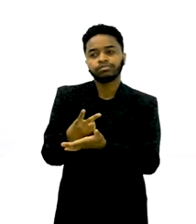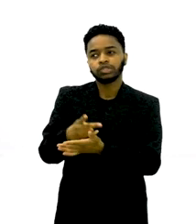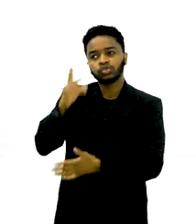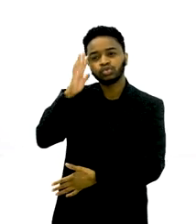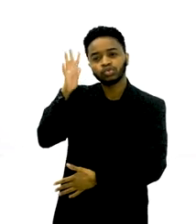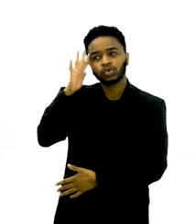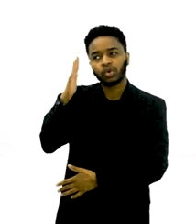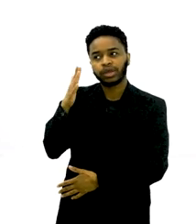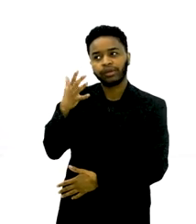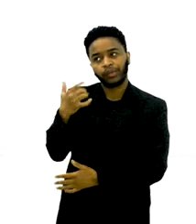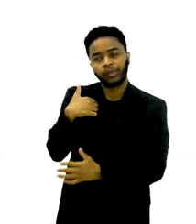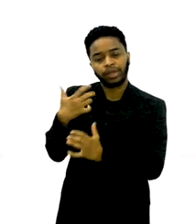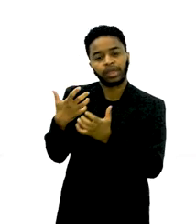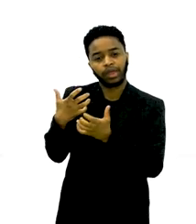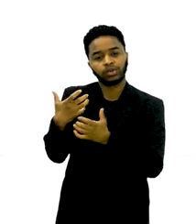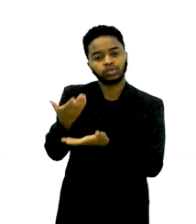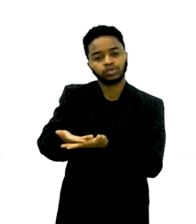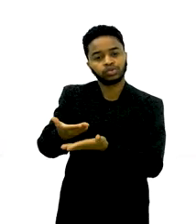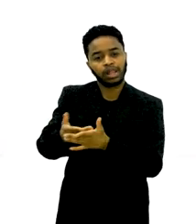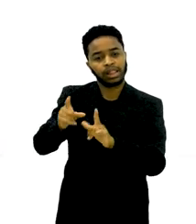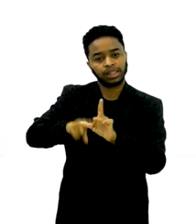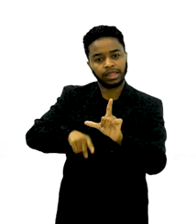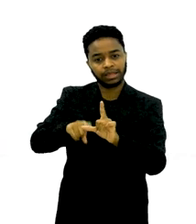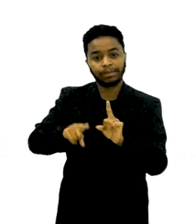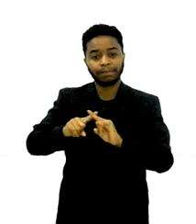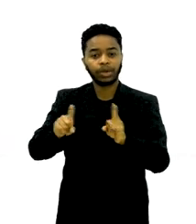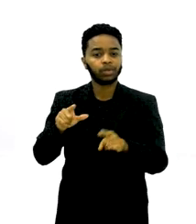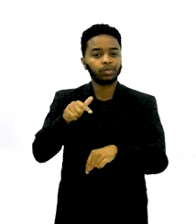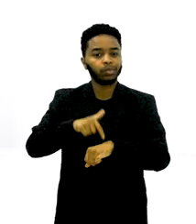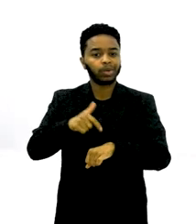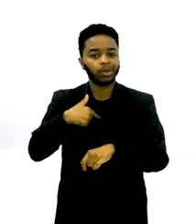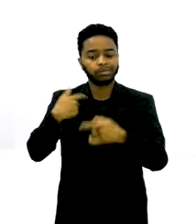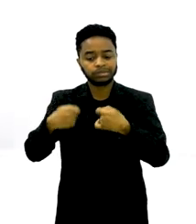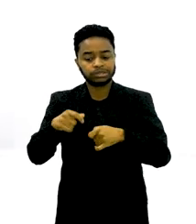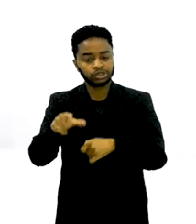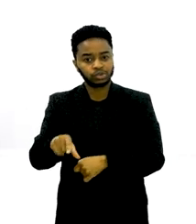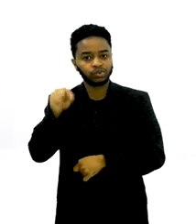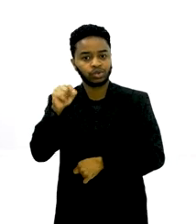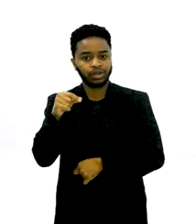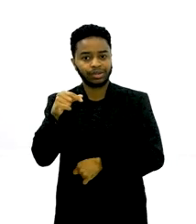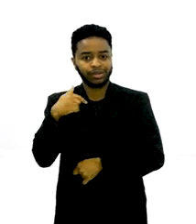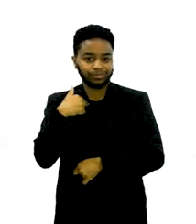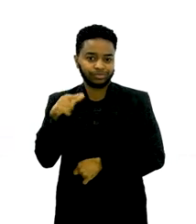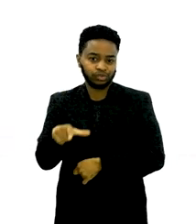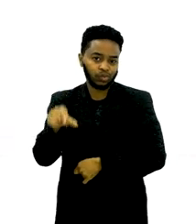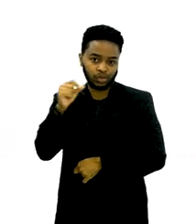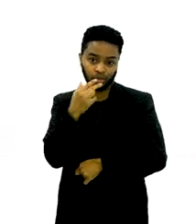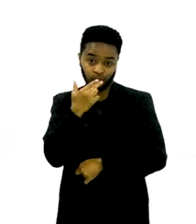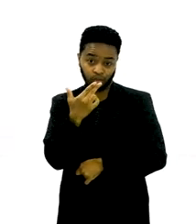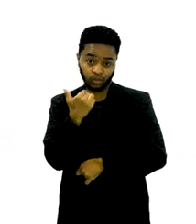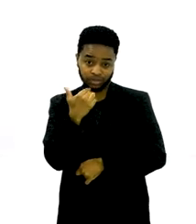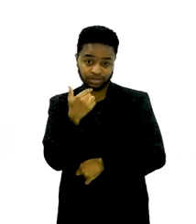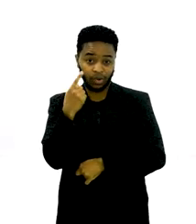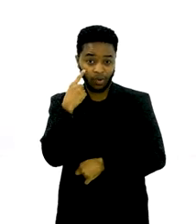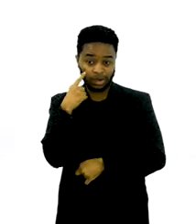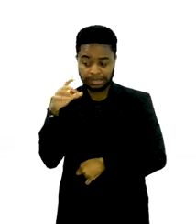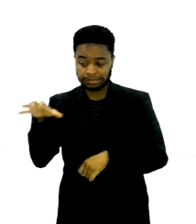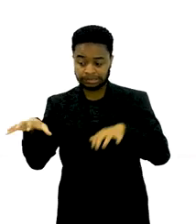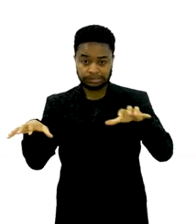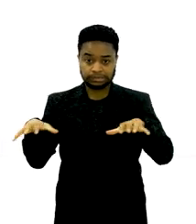ser professora de fazer letras mas na hora que eu tive que escolher eu escolhi nutrição Olha só as